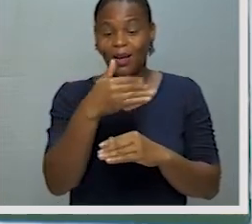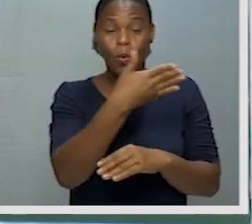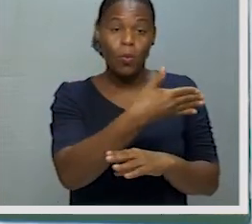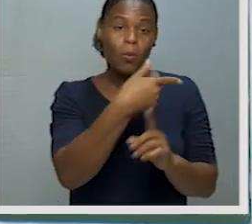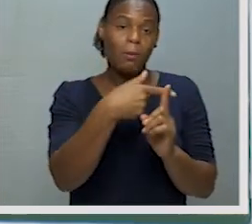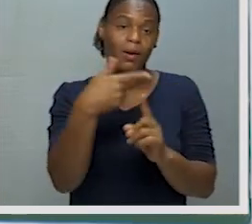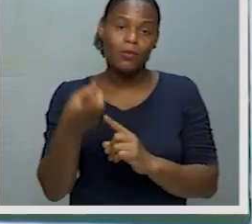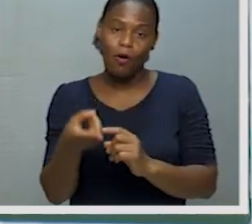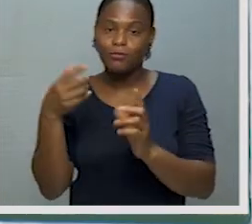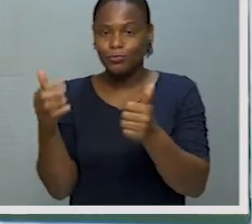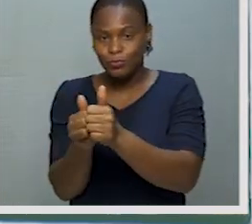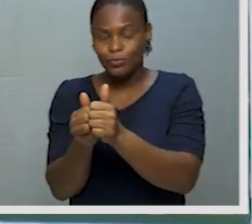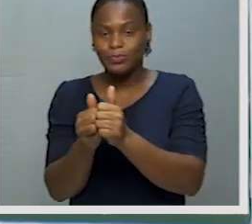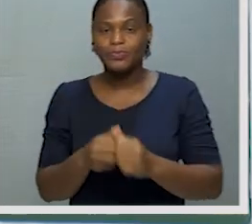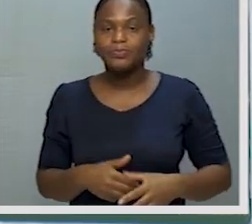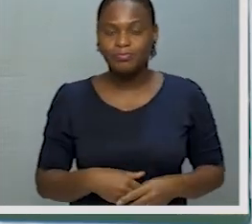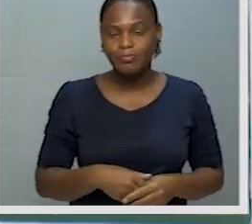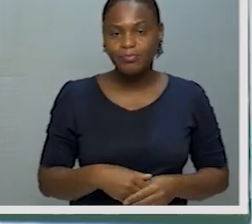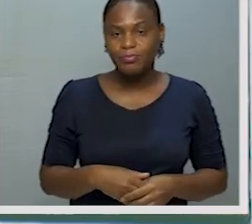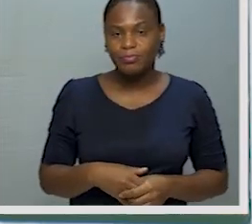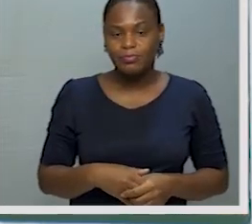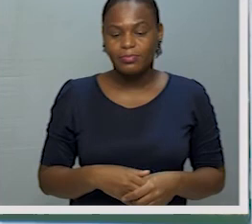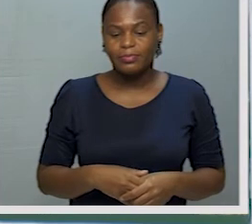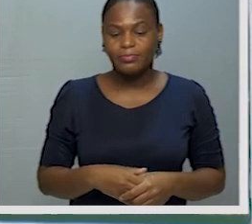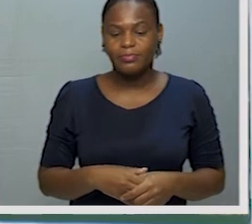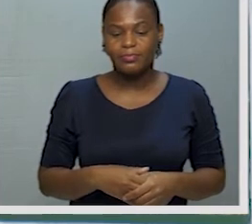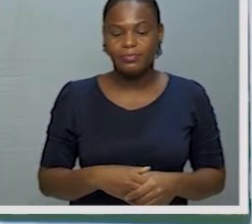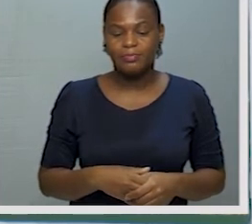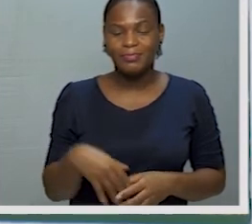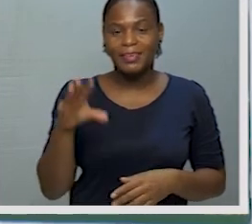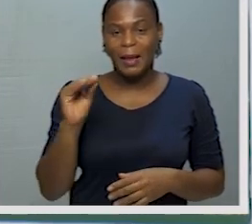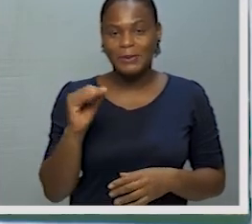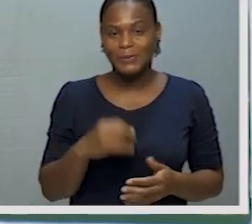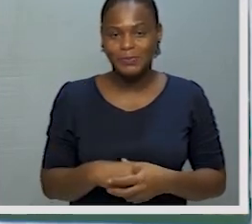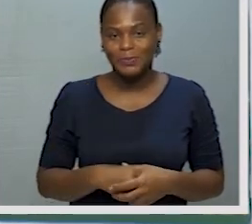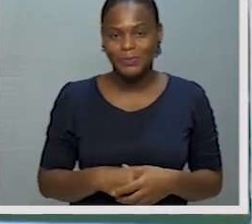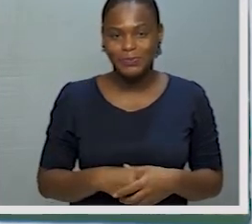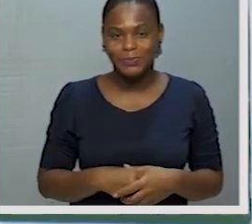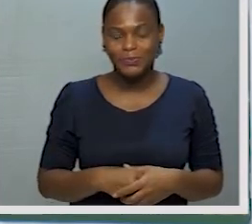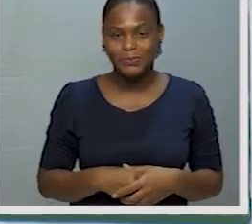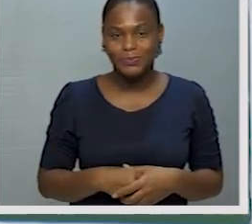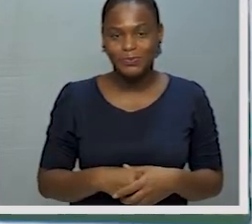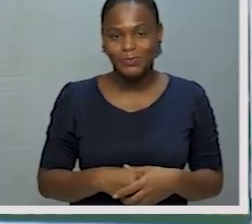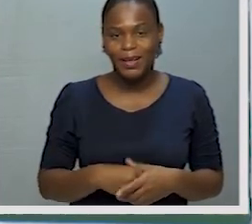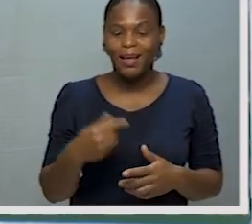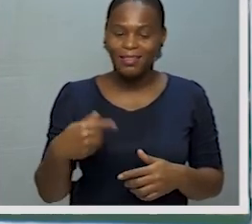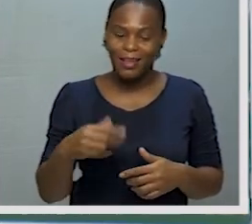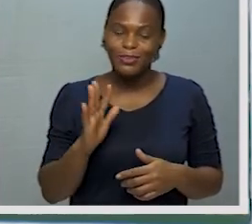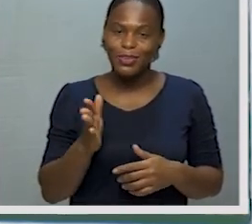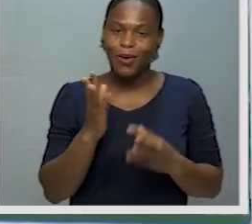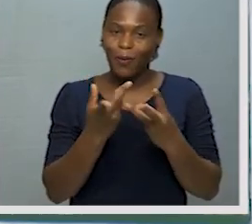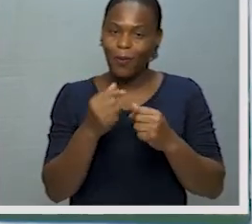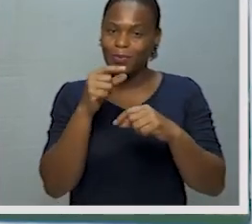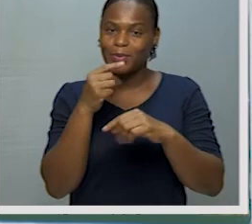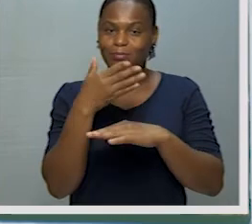e somamos os numeradores. 1 mais 9, 10. E temos a